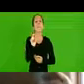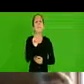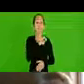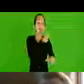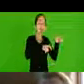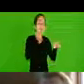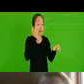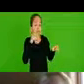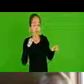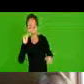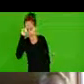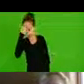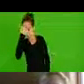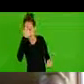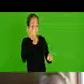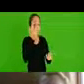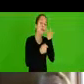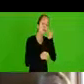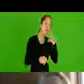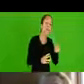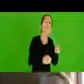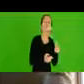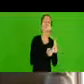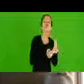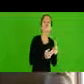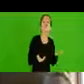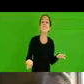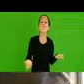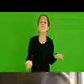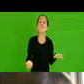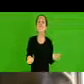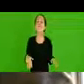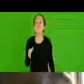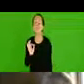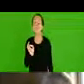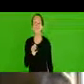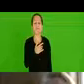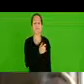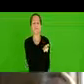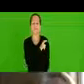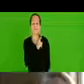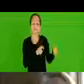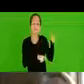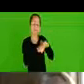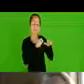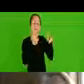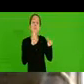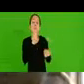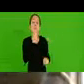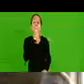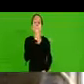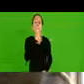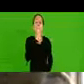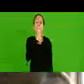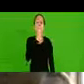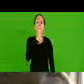indígenas, não é? Então, ela ali foi analisar também os silêncios, o que as crianças